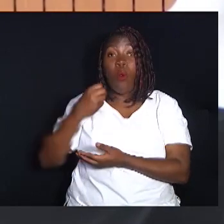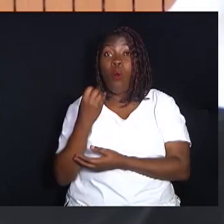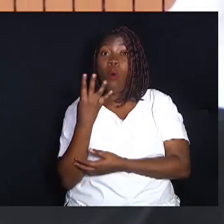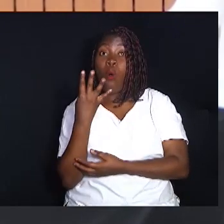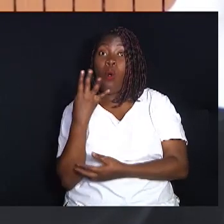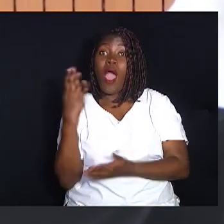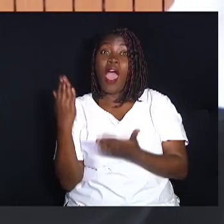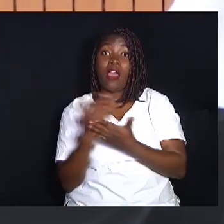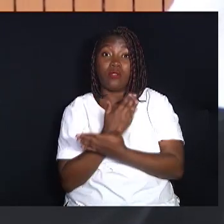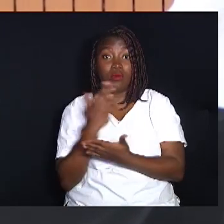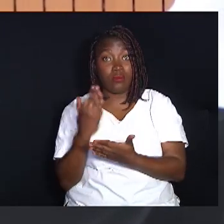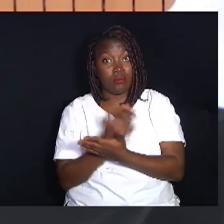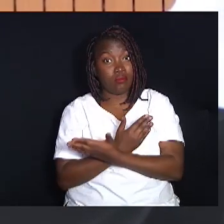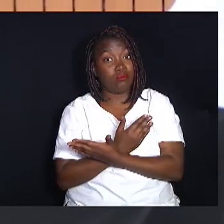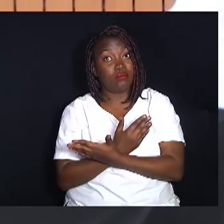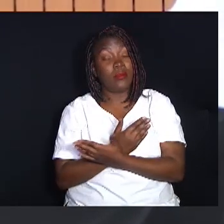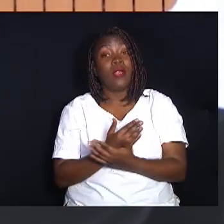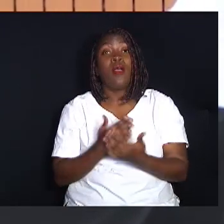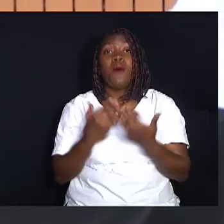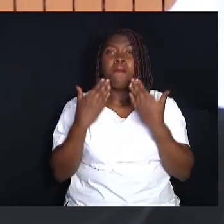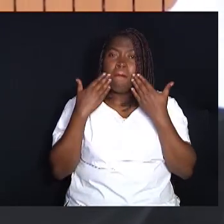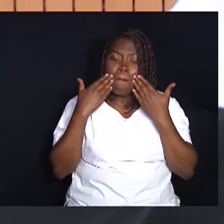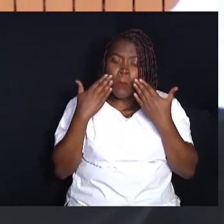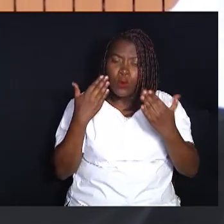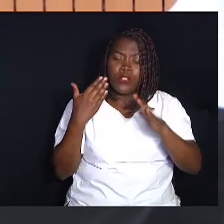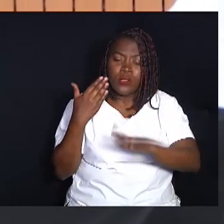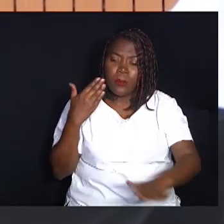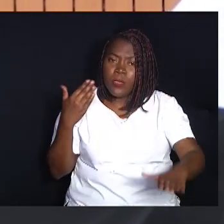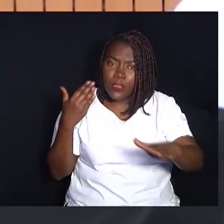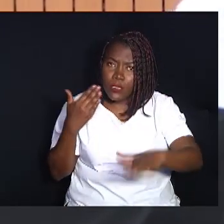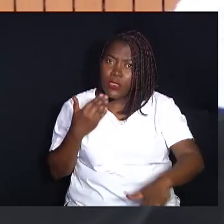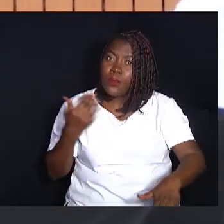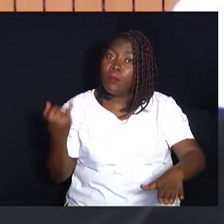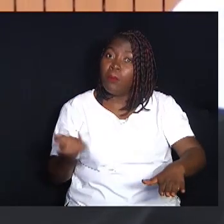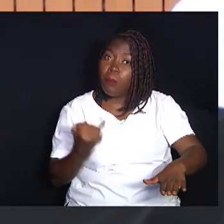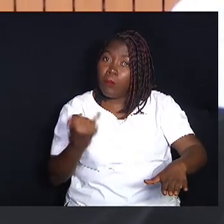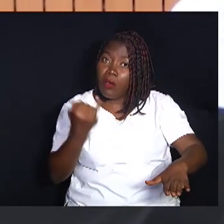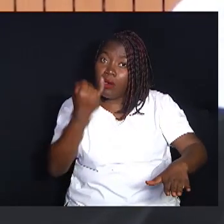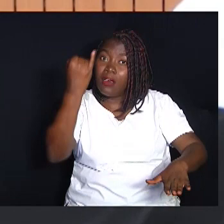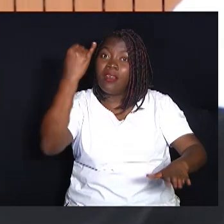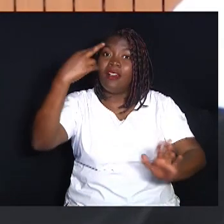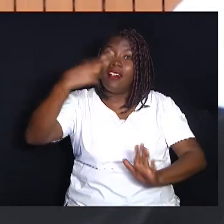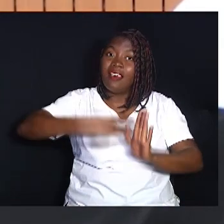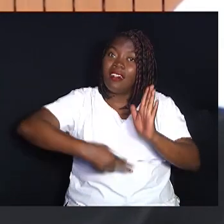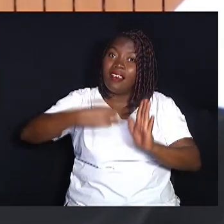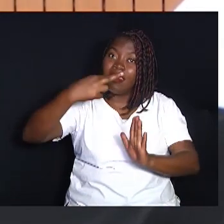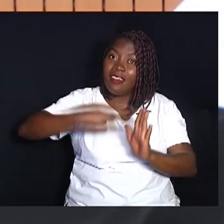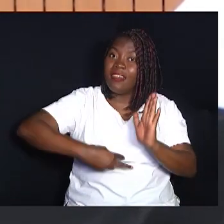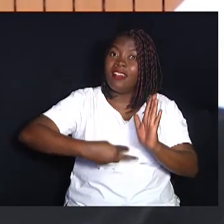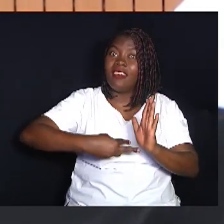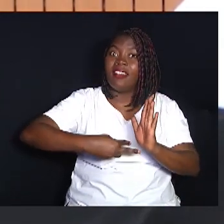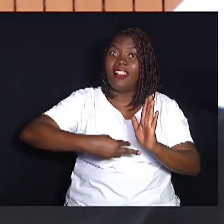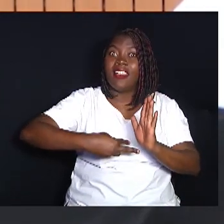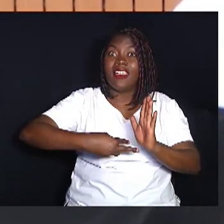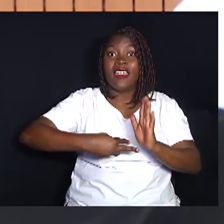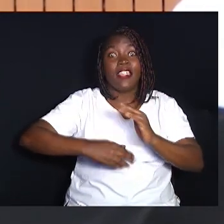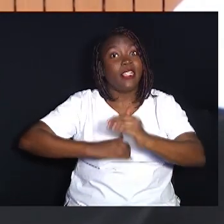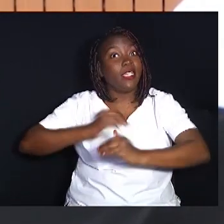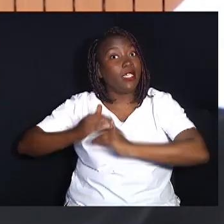E mostrar às crianças a importância, né, de ler e de